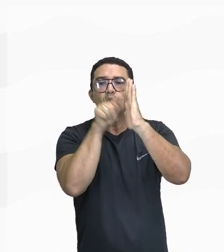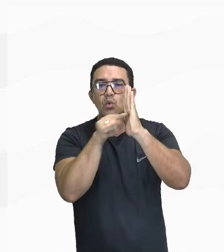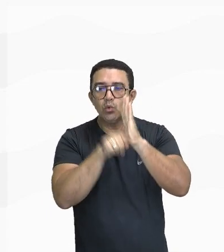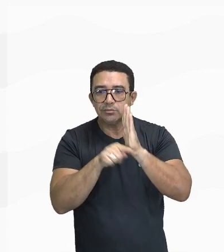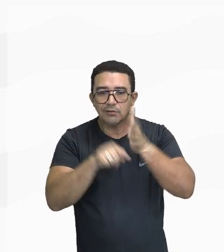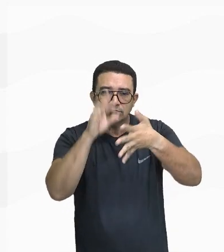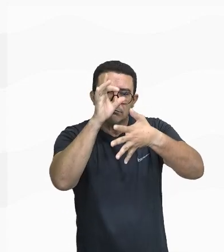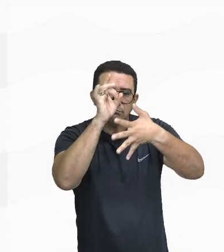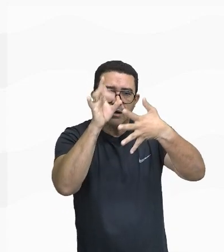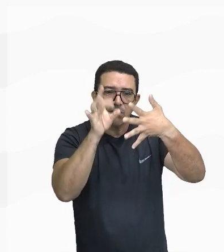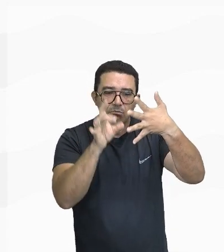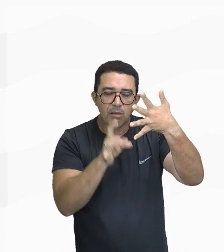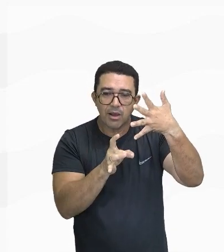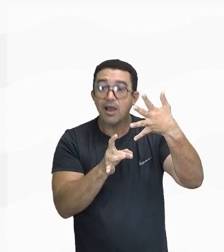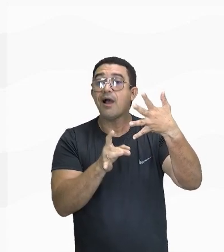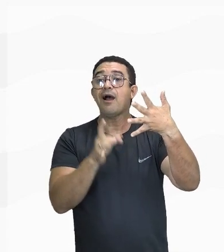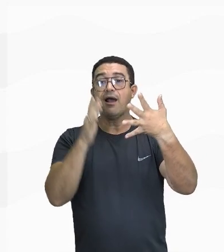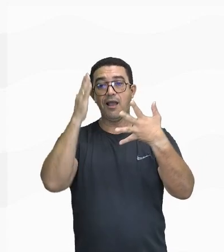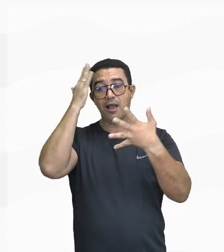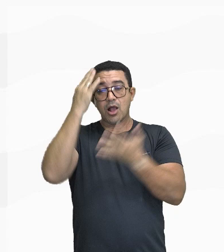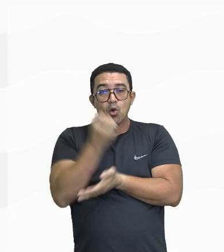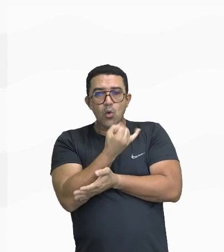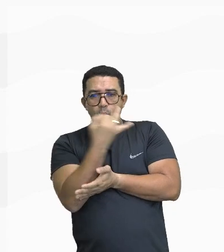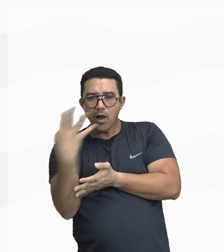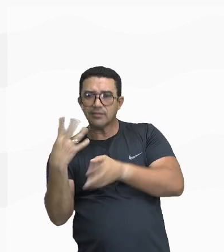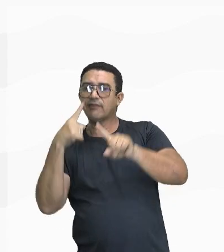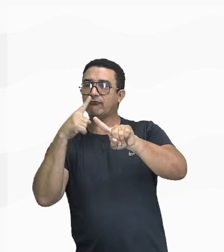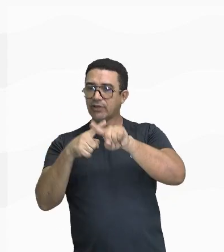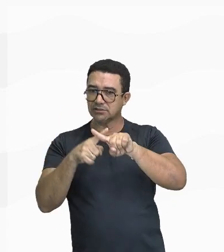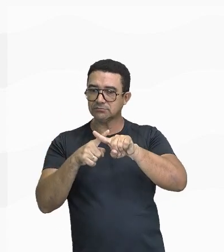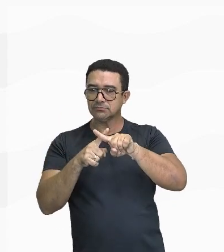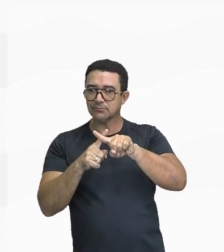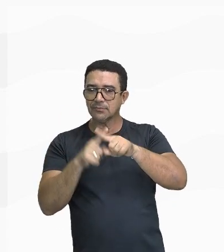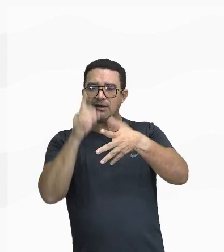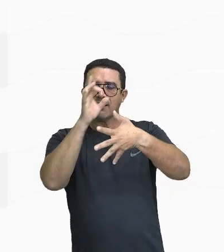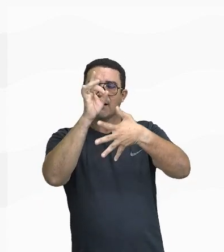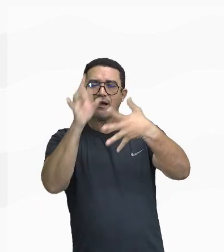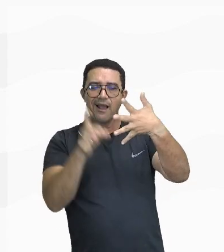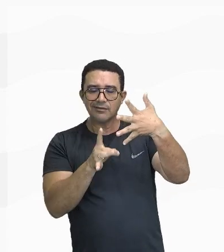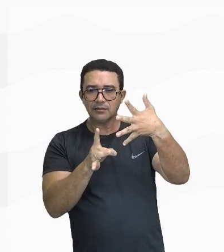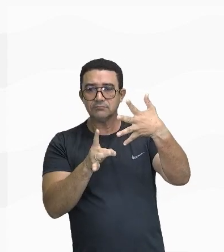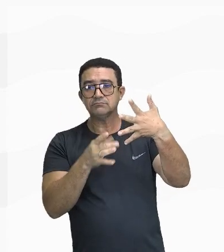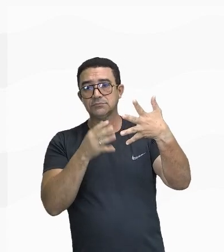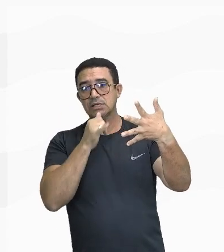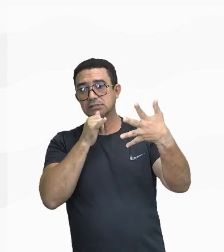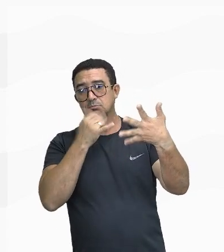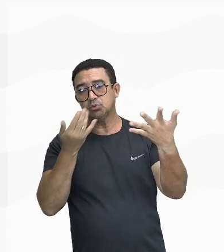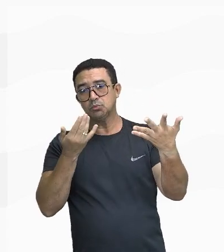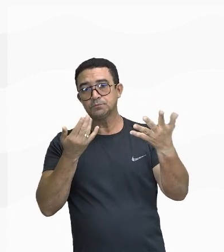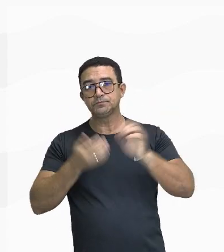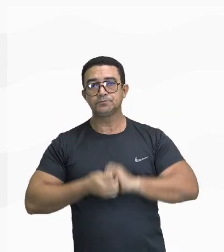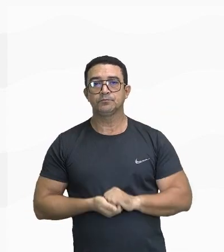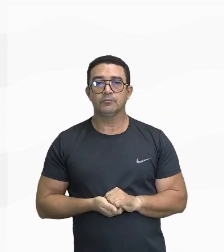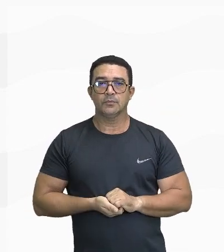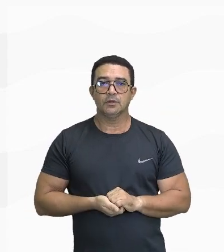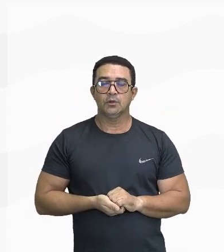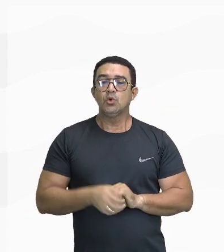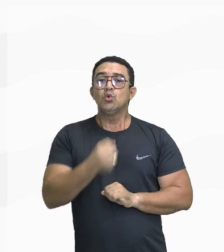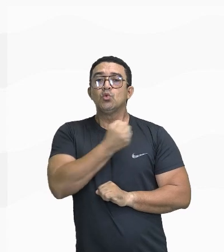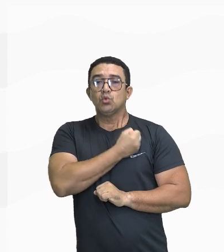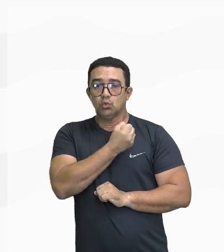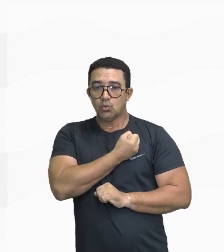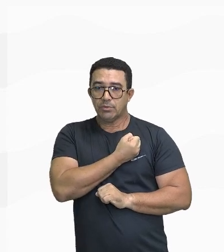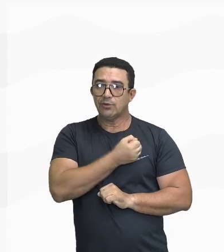então observe, contamos o número de vezes que ocorre cada um de seus valores ou realizações. O